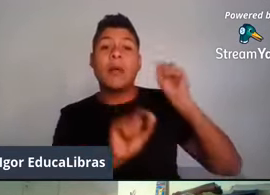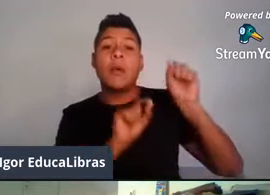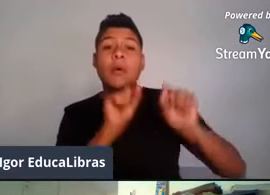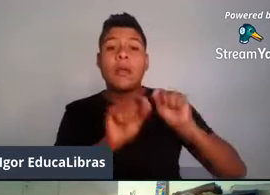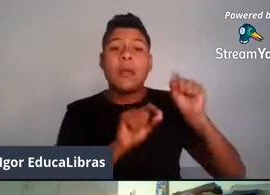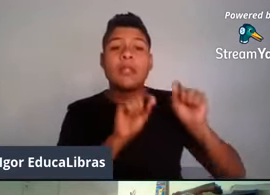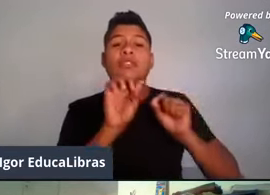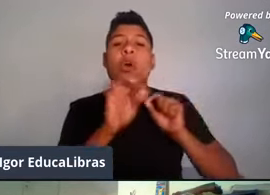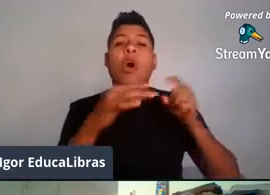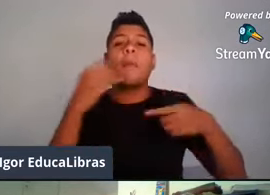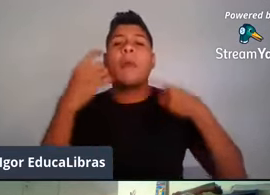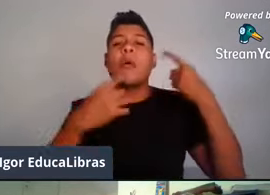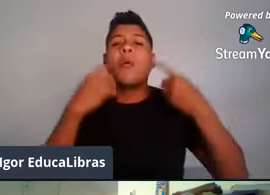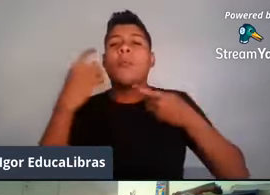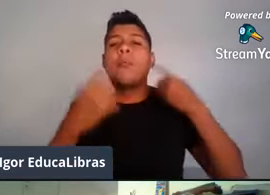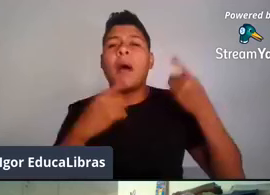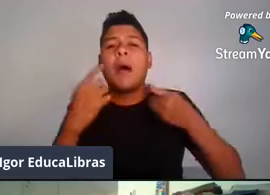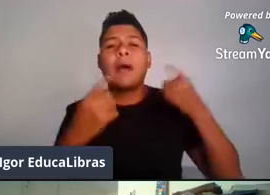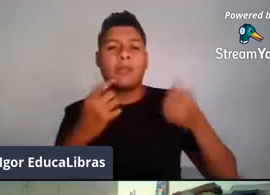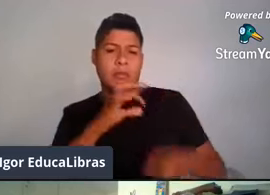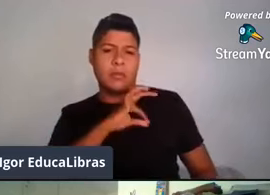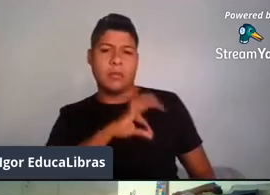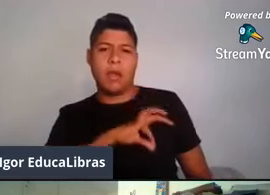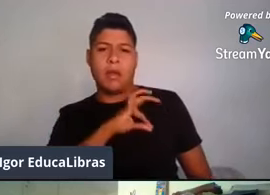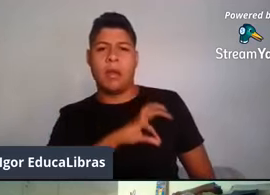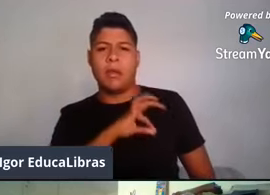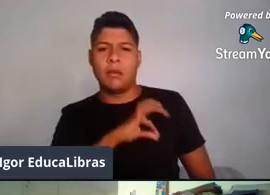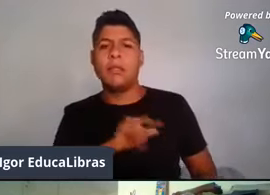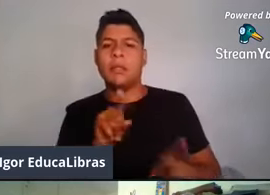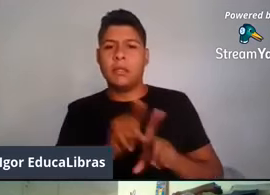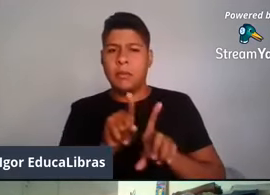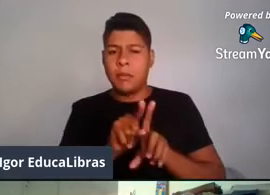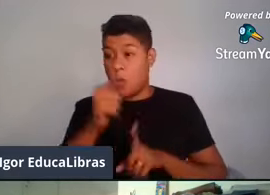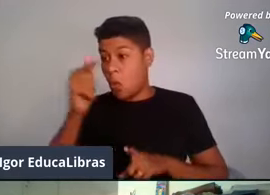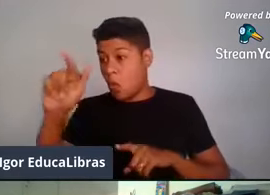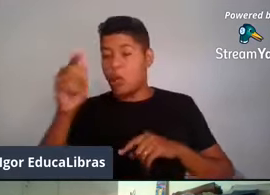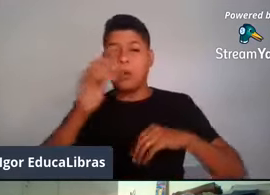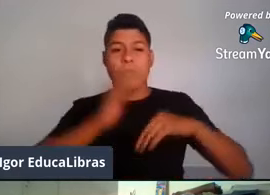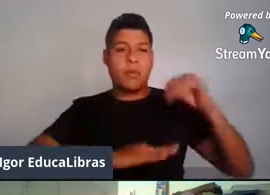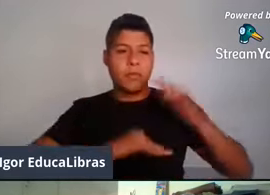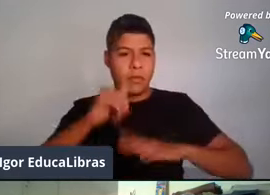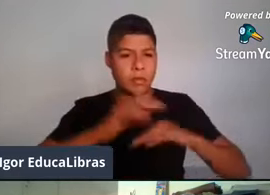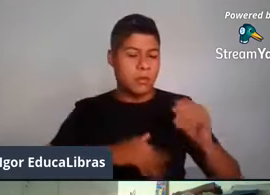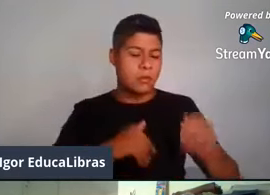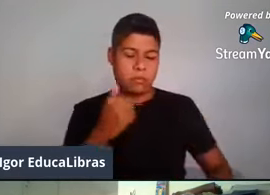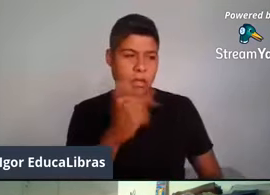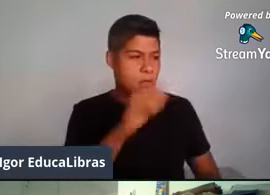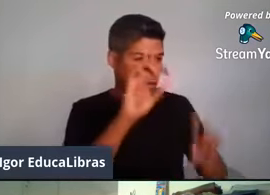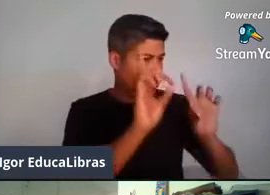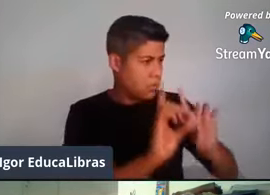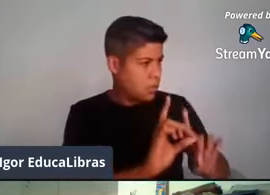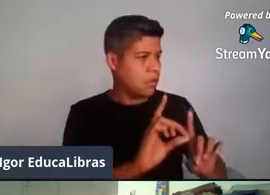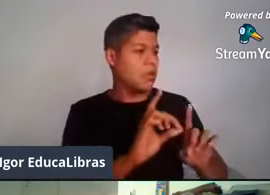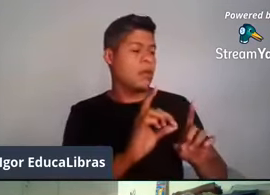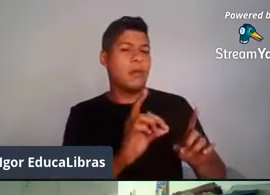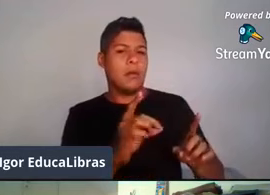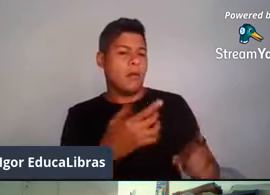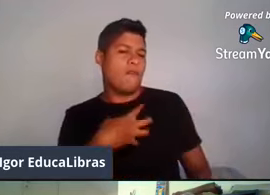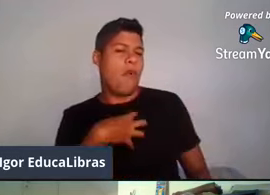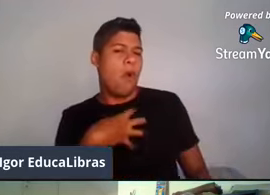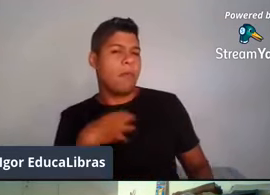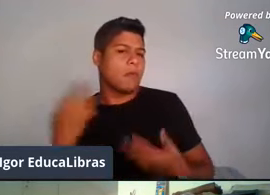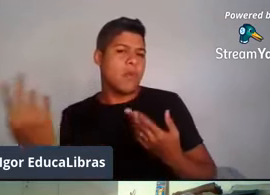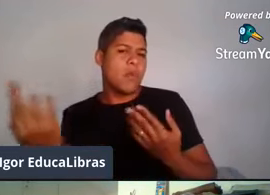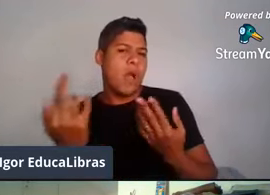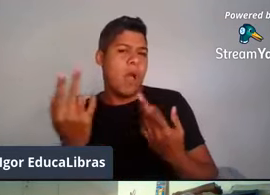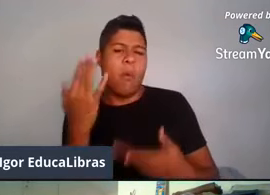está preocupado com o 5º dia útil, assim como a gente tem outros profissionais sem deficiência que também se comporta dessa forma. Então,